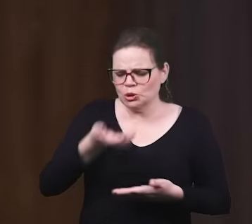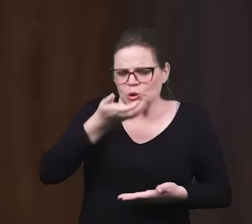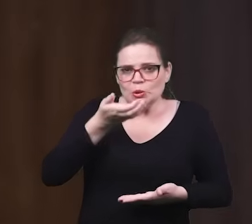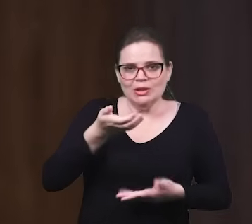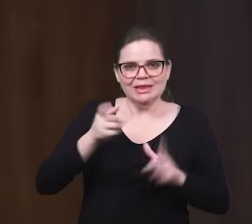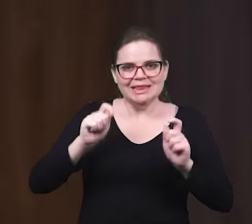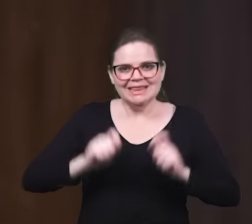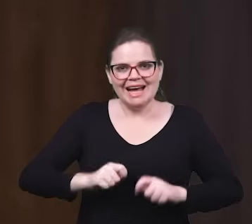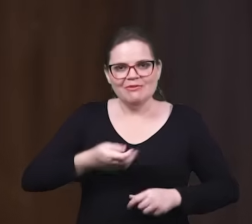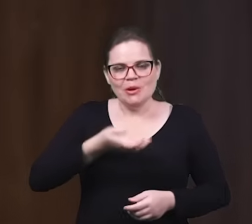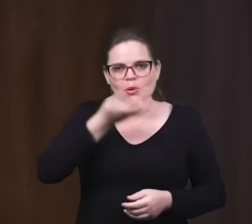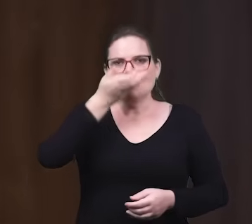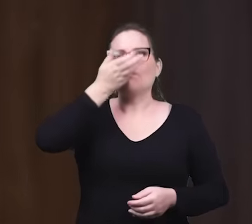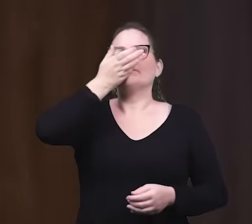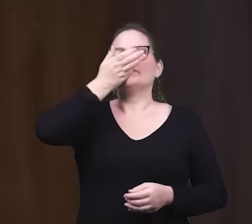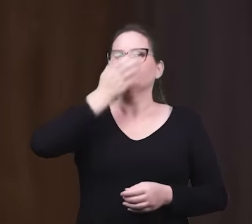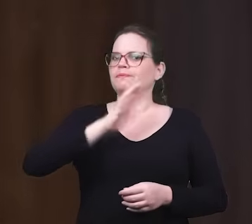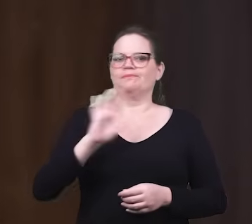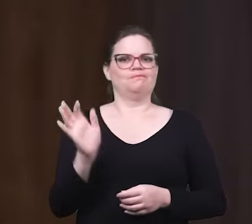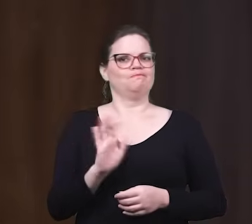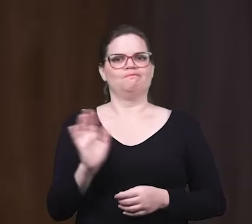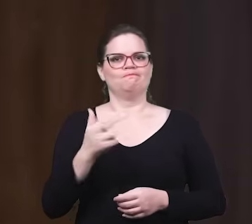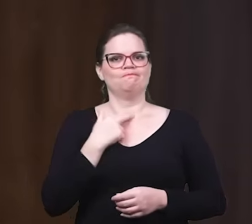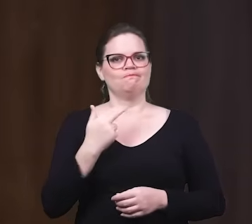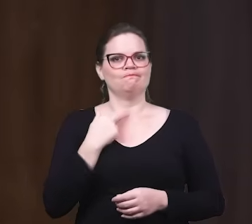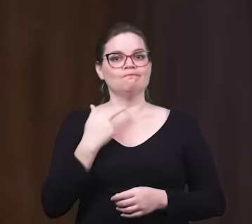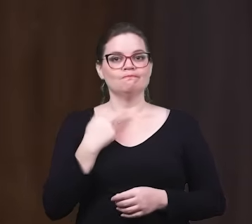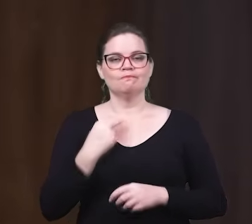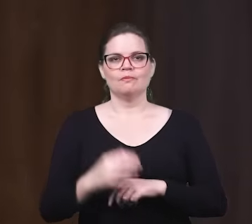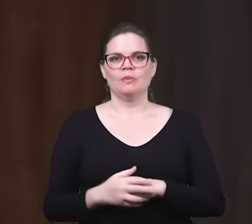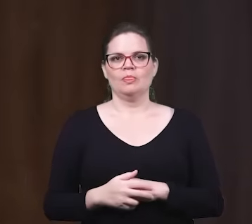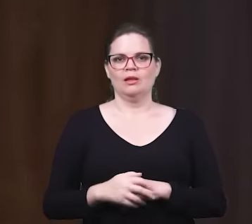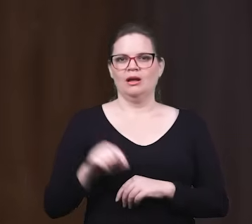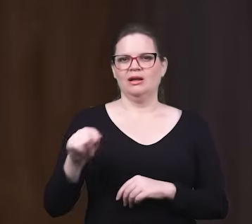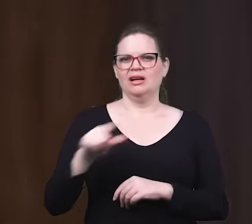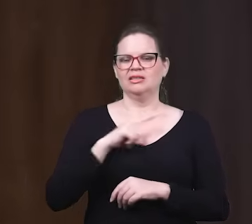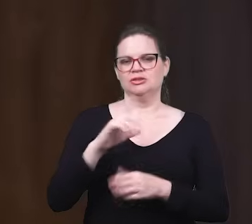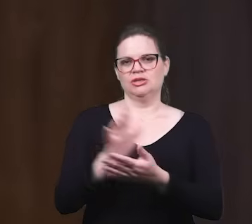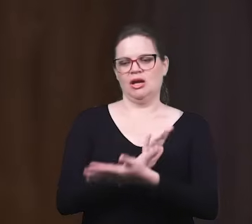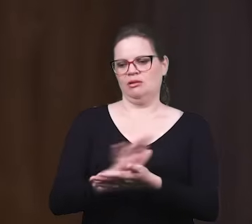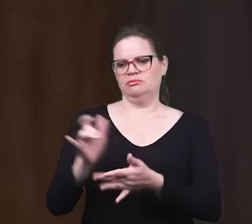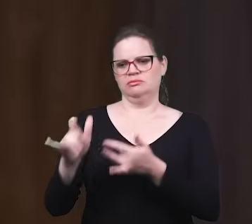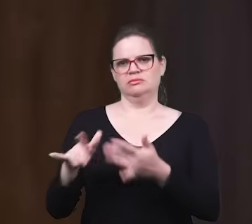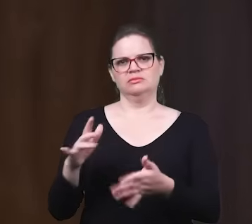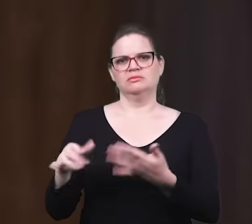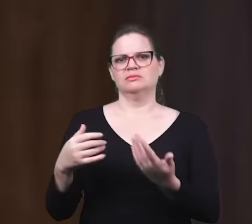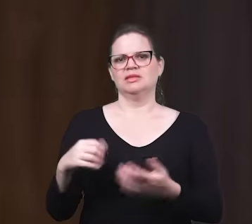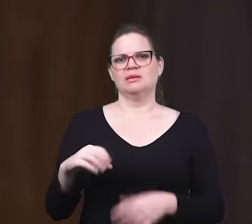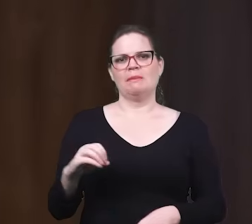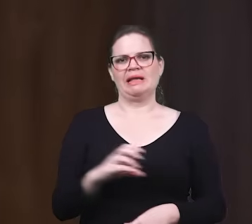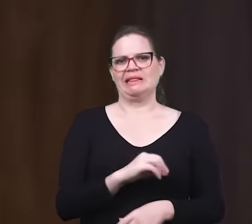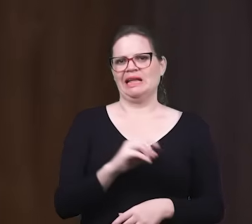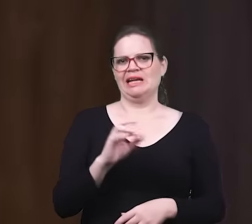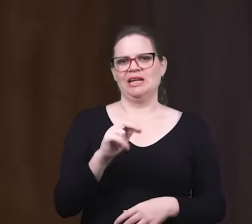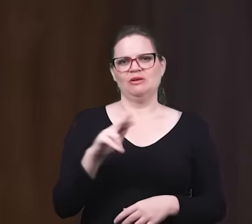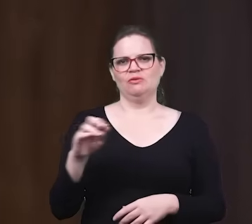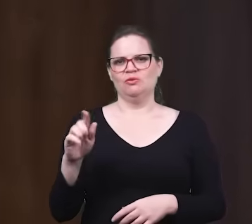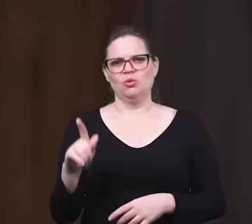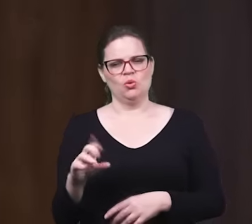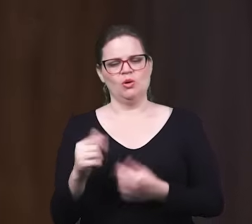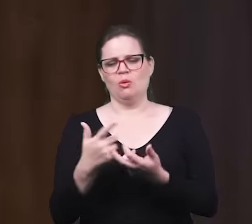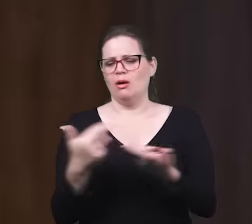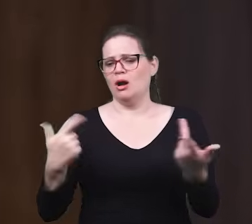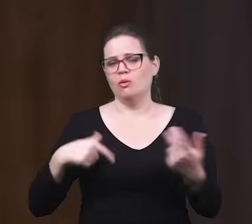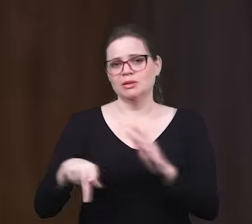água potável. E tinha certamente ali micro-organismos, bactérias, fungos,